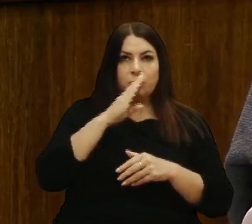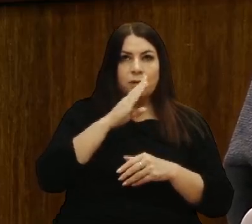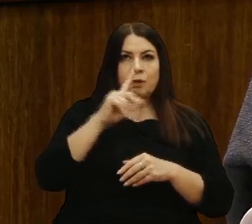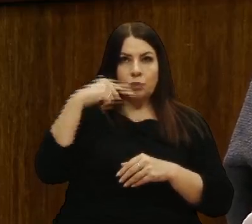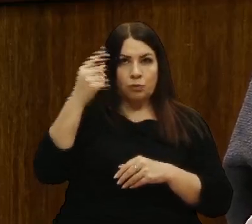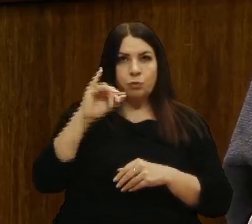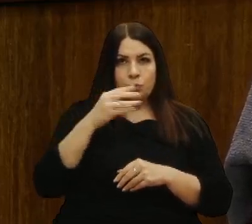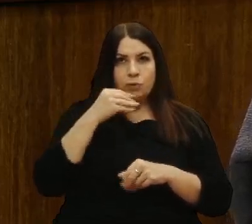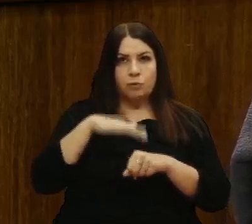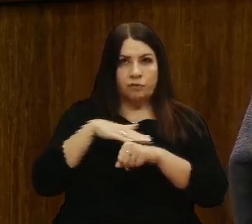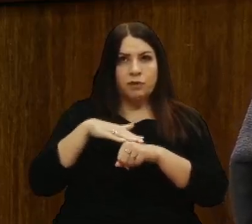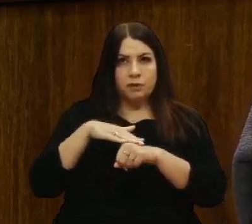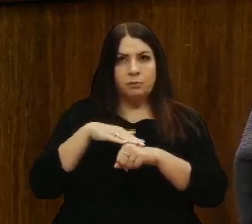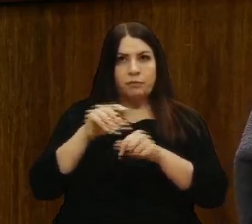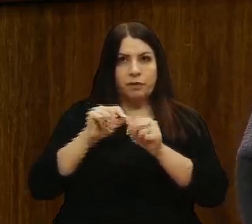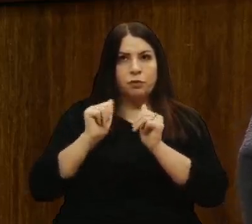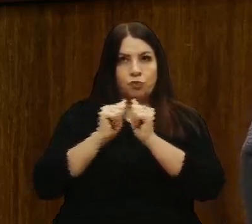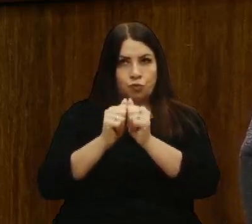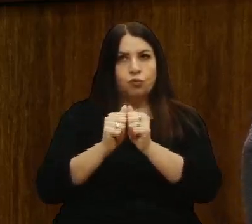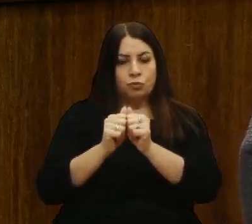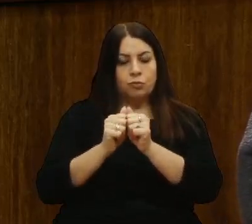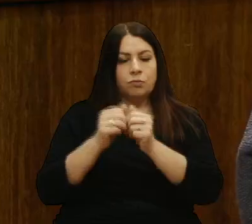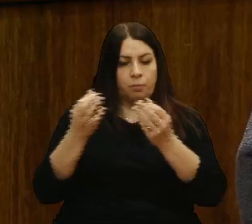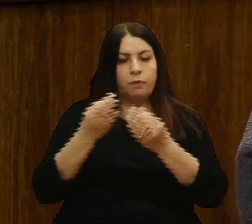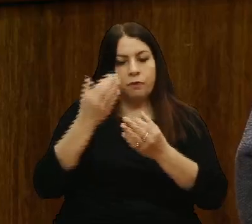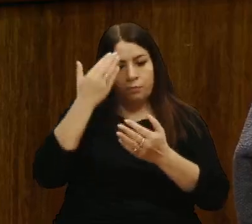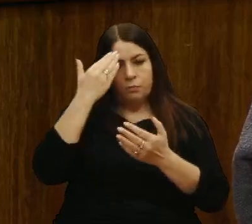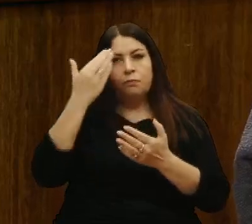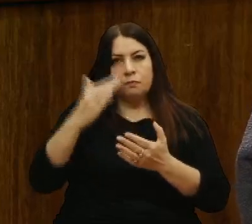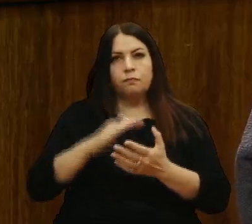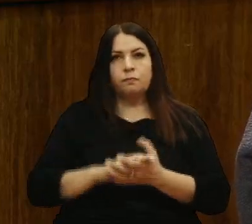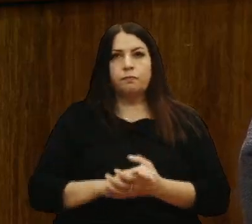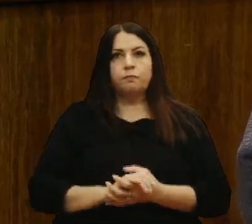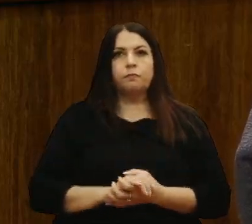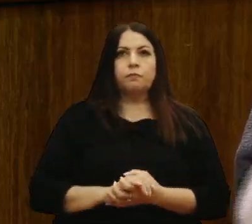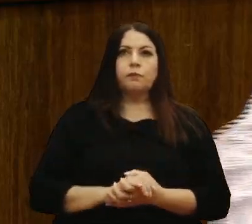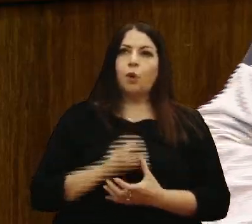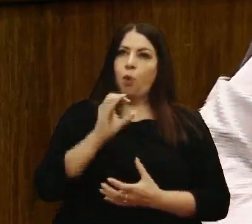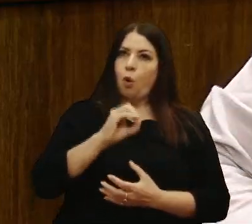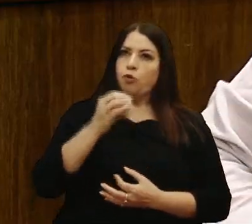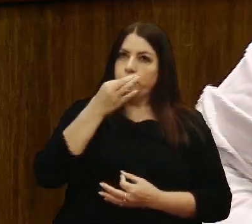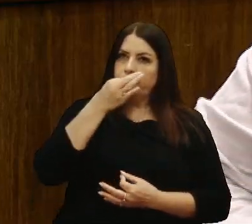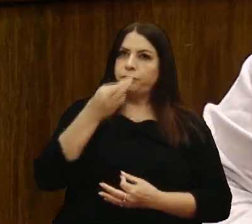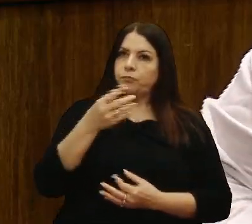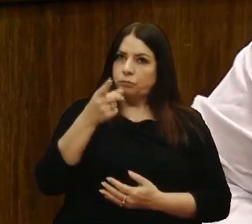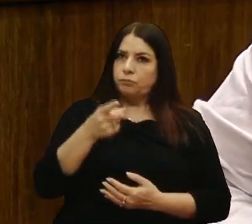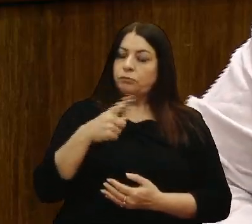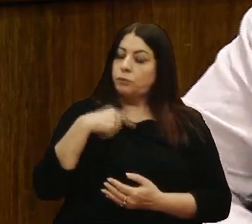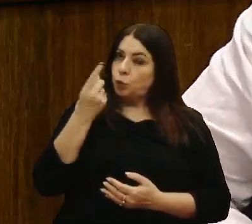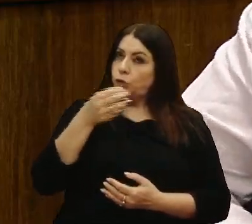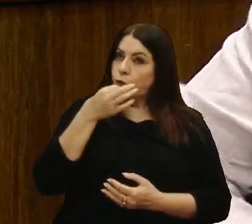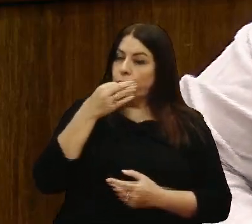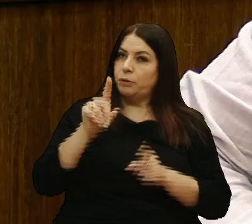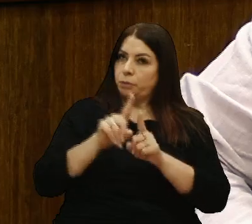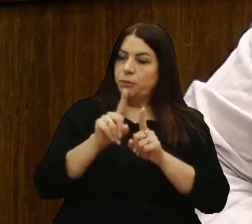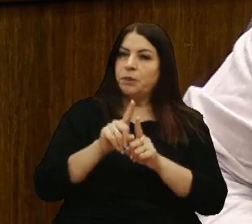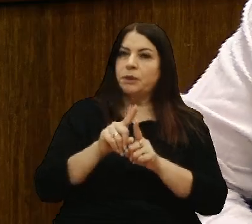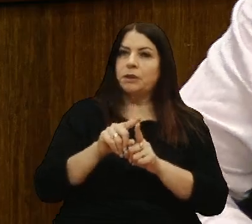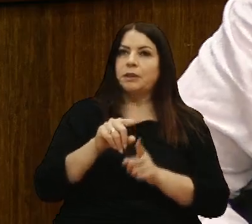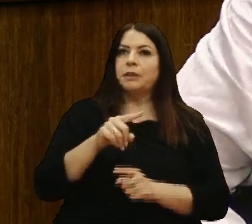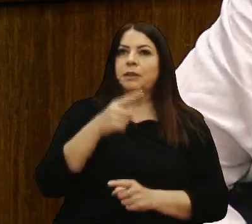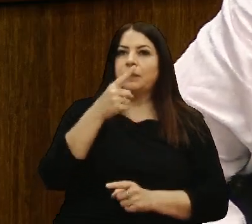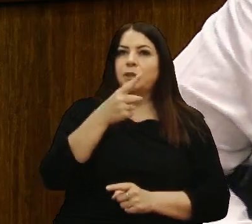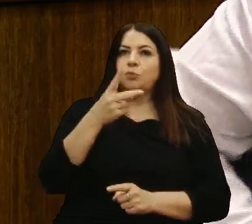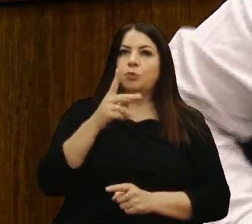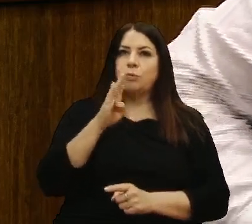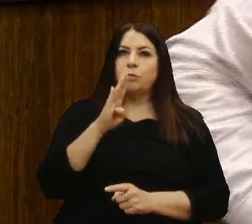próxima oportunidade conversamos para a gente fazer junto isso. Perfeito, muito obrigado. Ótima sugestão. E eu tenho outra sugestão. Eu estive lá no 12º